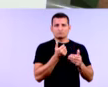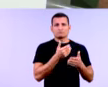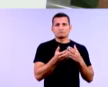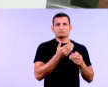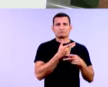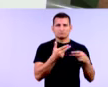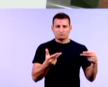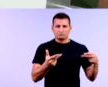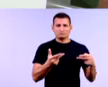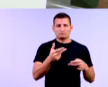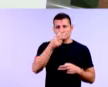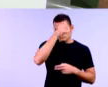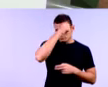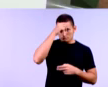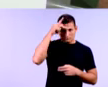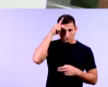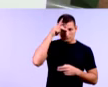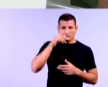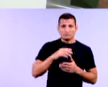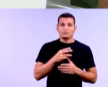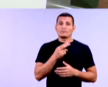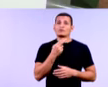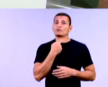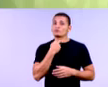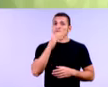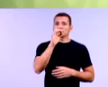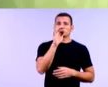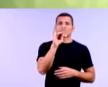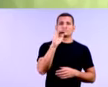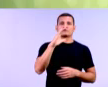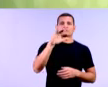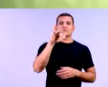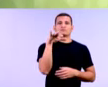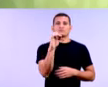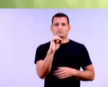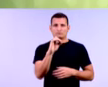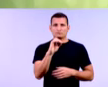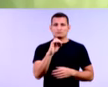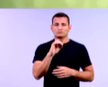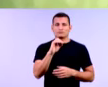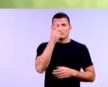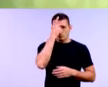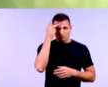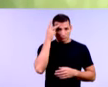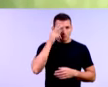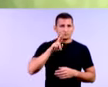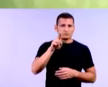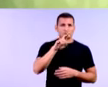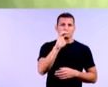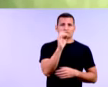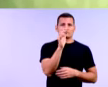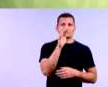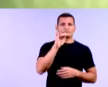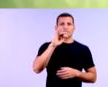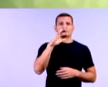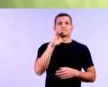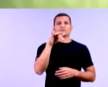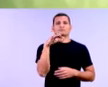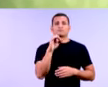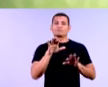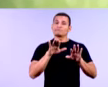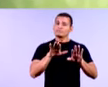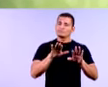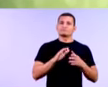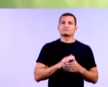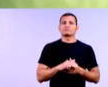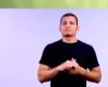órgão público. Gente, não pode ser ofício. Mesmo que as pessoas utilizem ofício, não é aconselhável. Por quê? Por